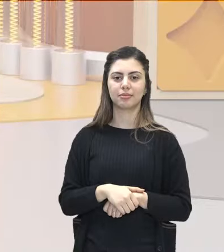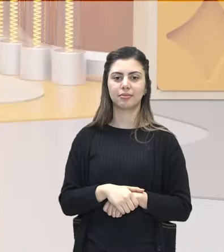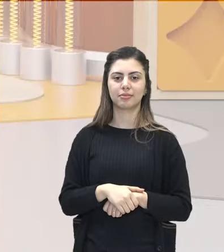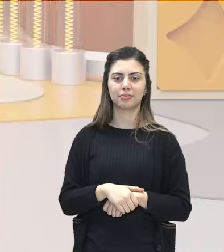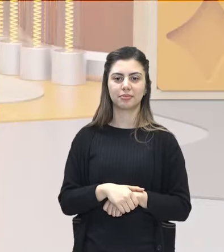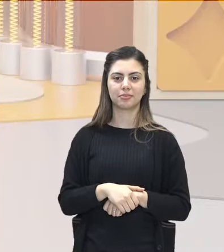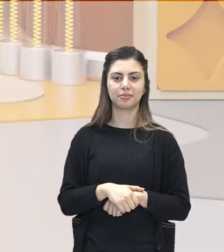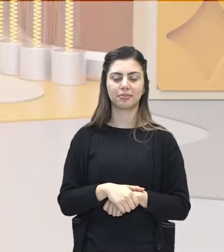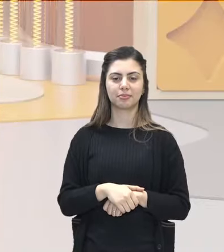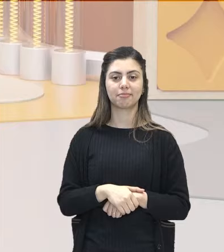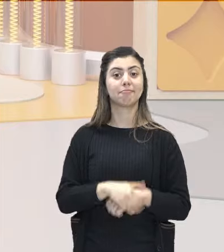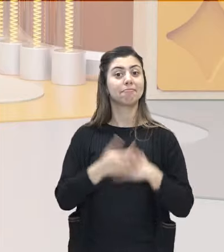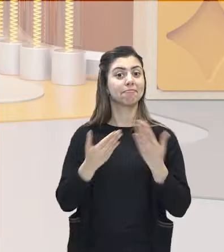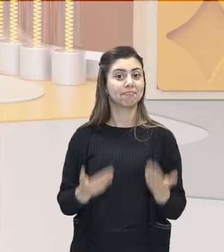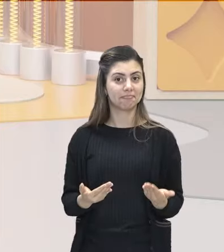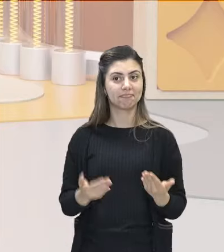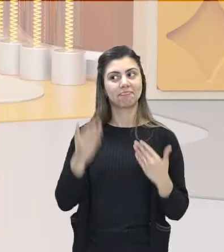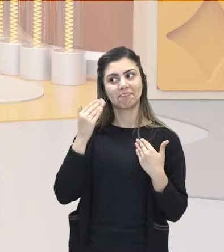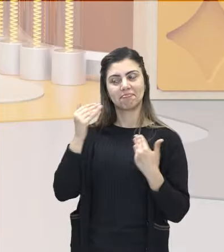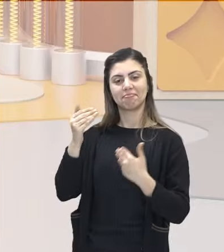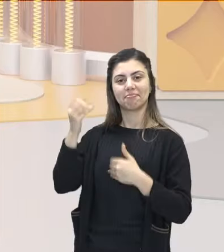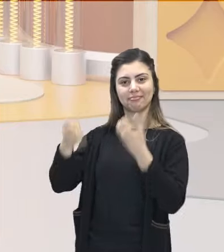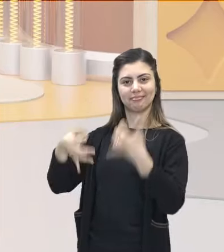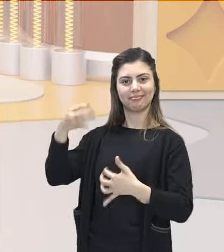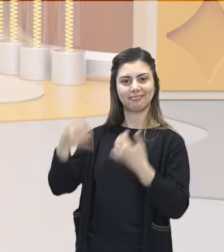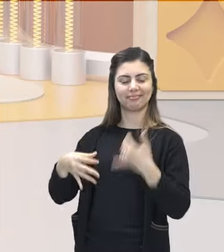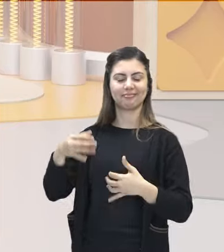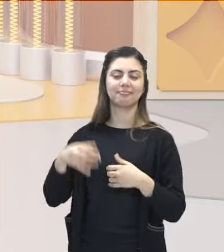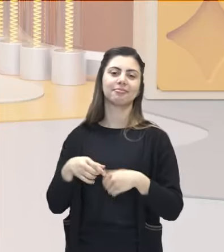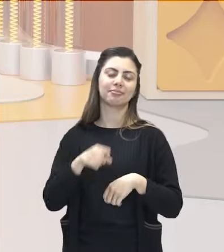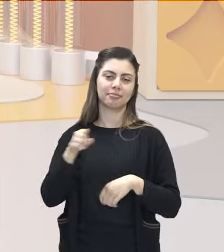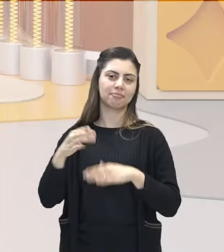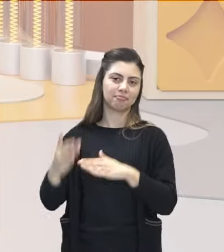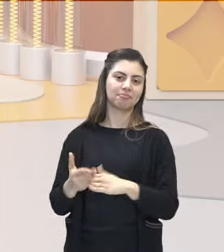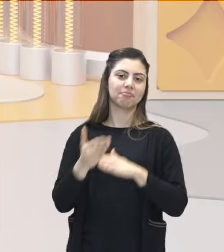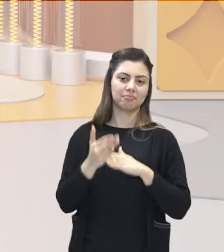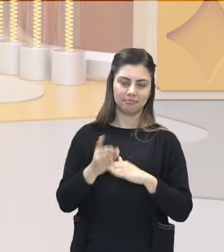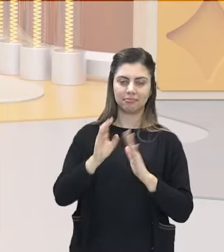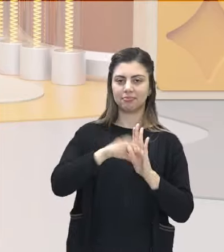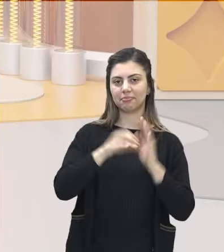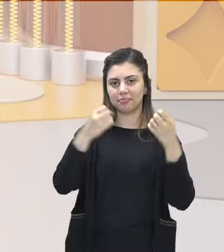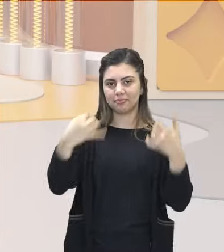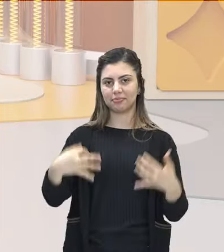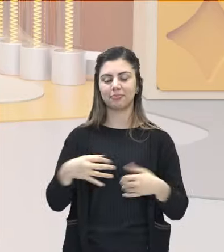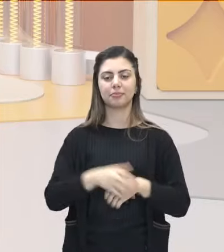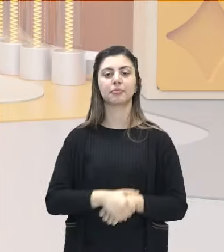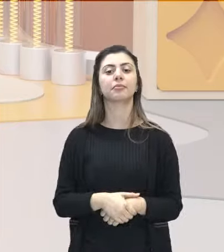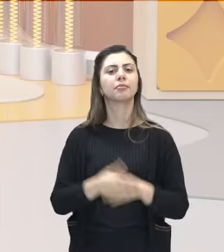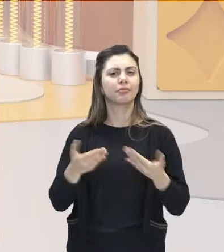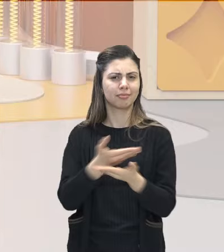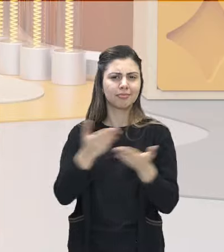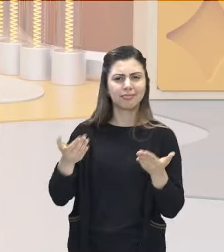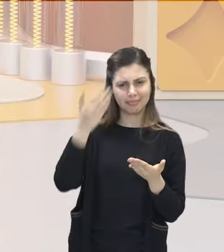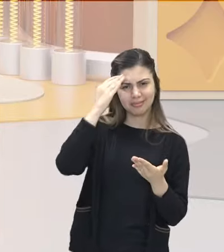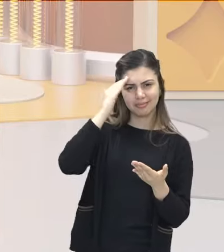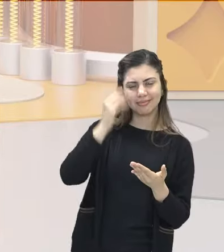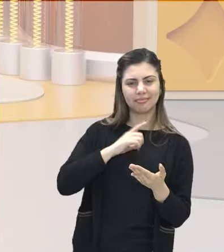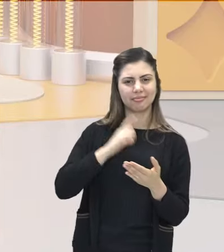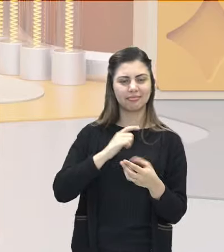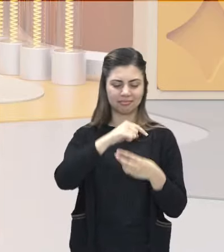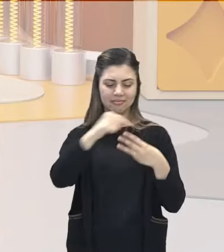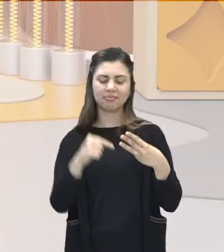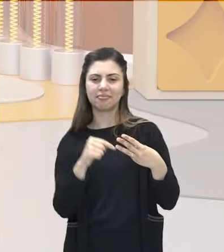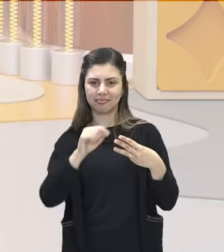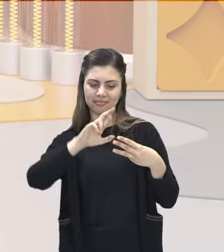origem muito bem Curumim Obrigado ali pelo trabalho conceitual que você fez agora deu para entender né gente a diferença entre